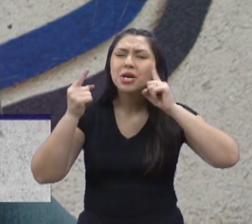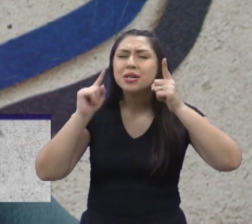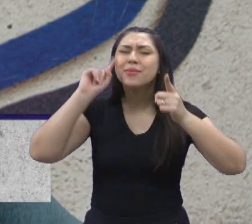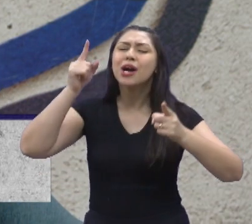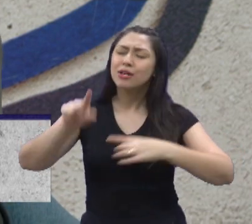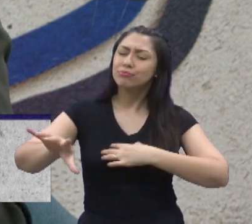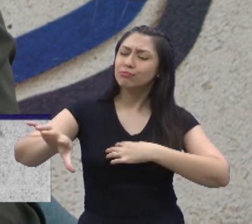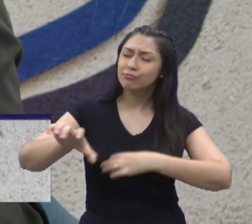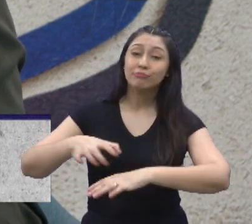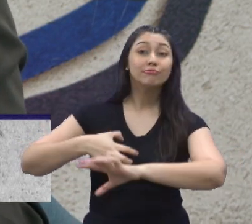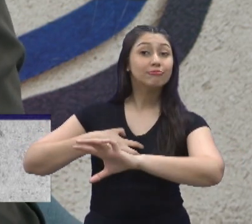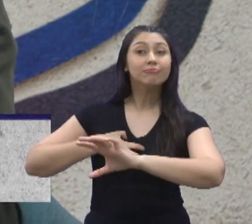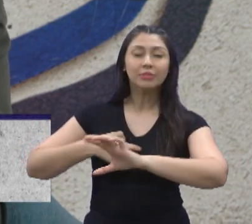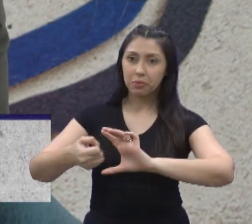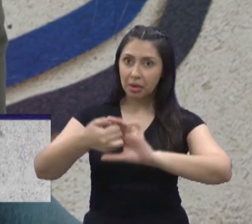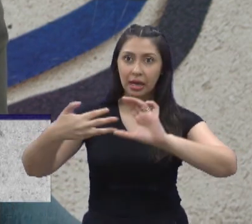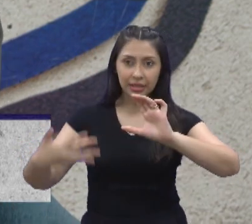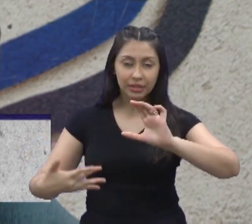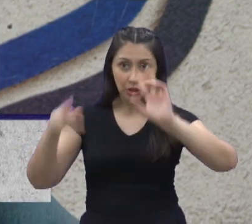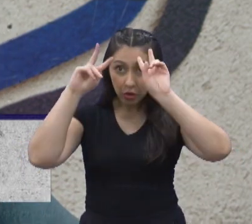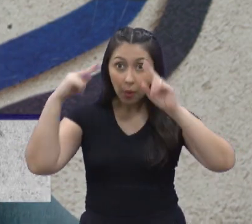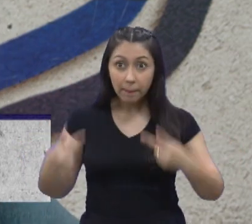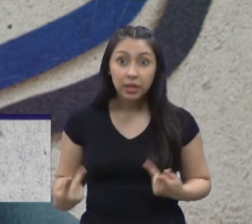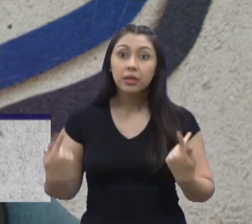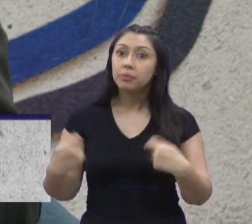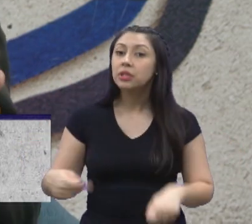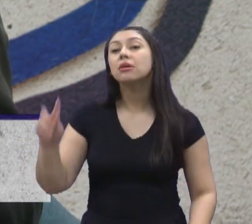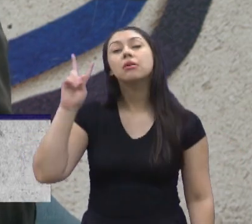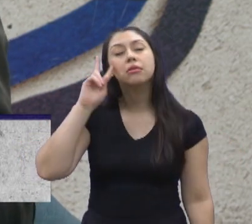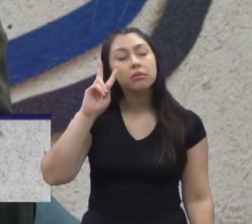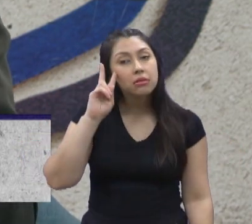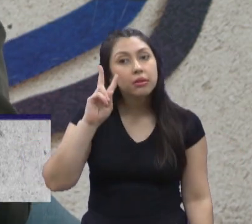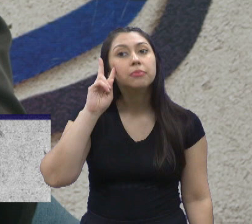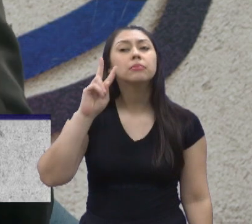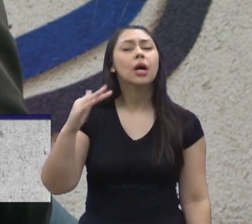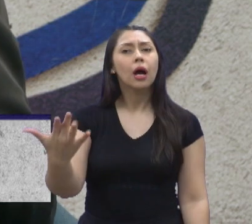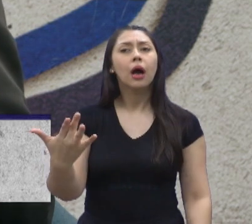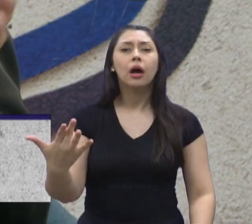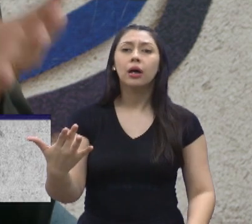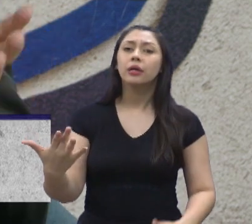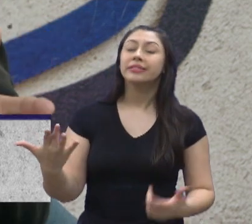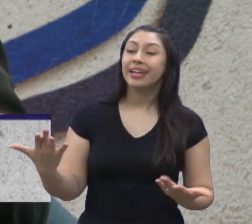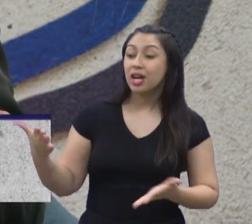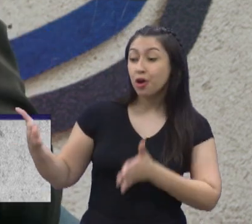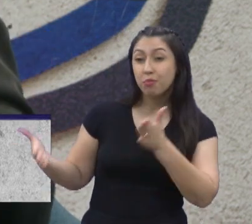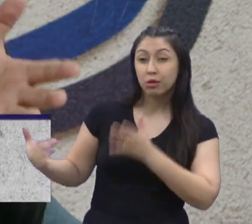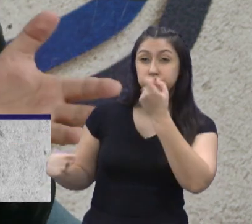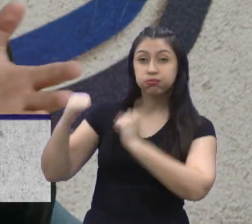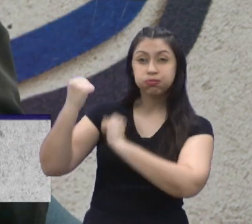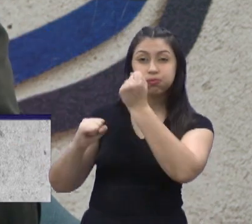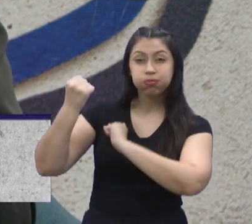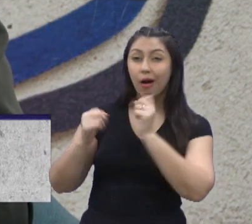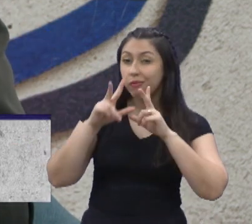ser, né, as características humanas. E a gente precisa realmente resgatar isso, né? A gente viveu aí uma era industrial muito forte, né? Estamos